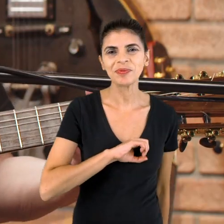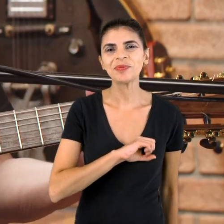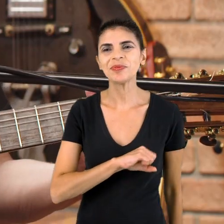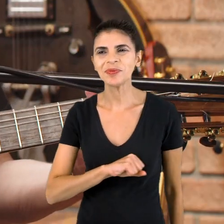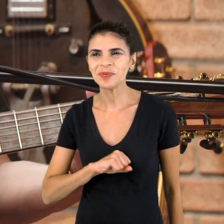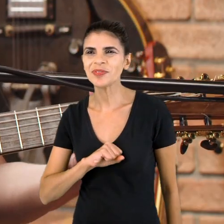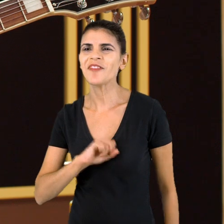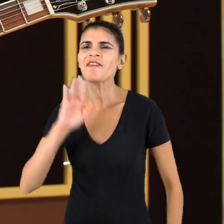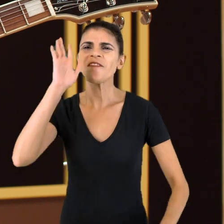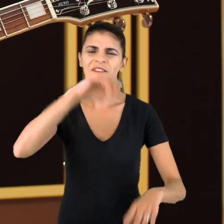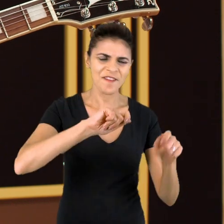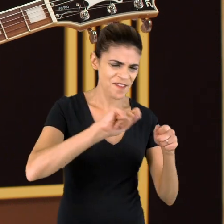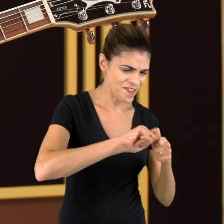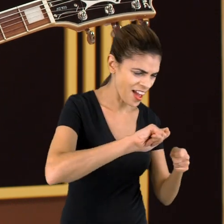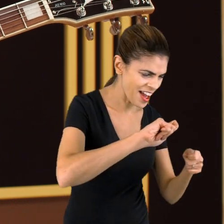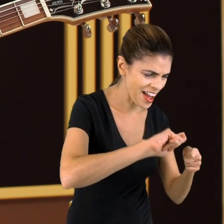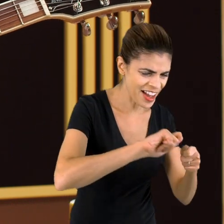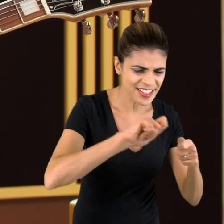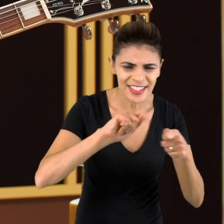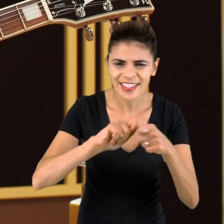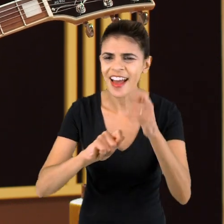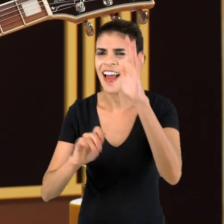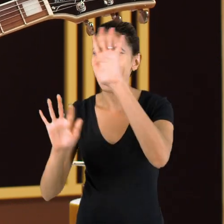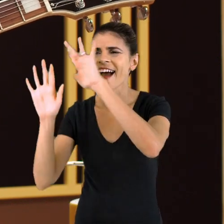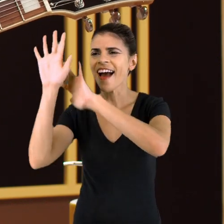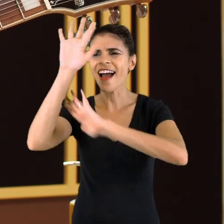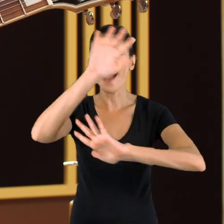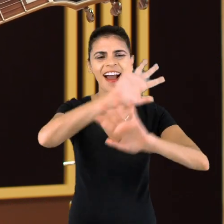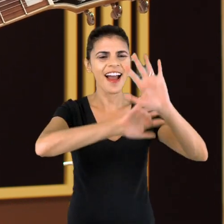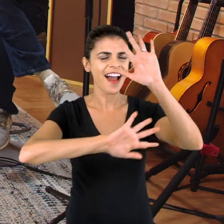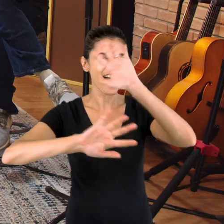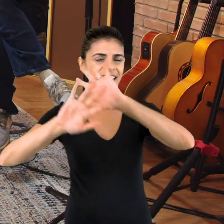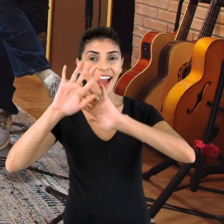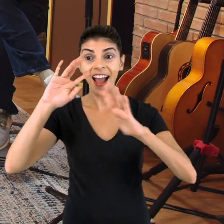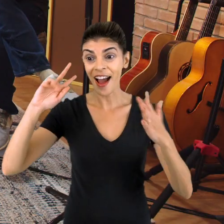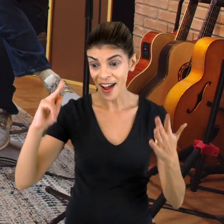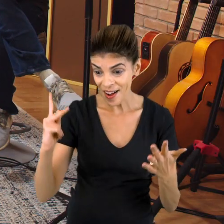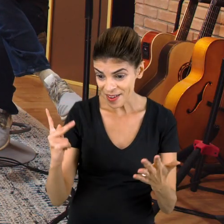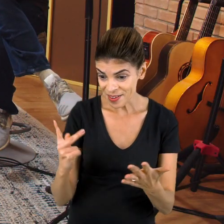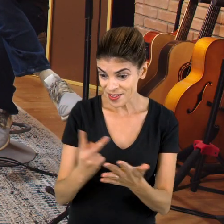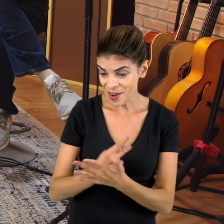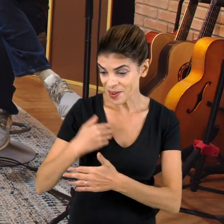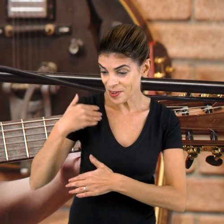estrada de fazer, yeah. O sonho